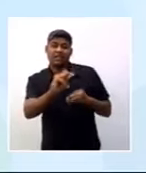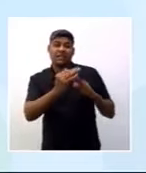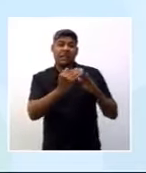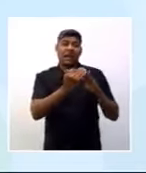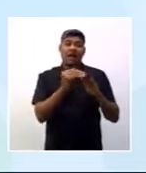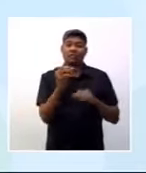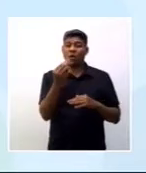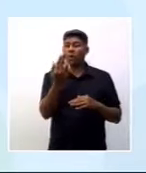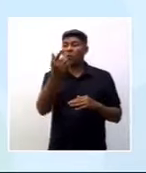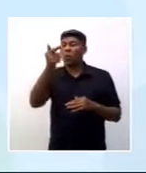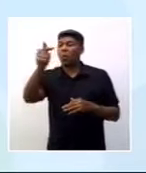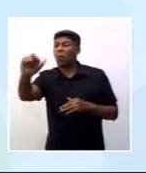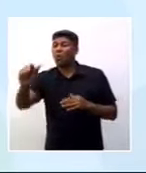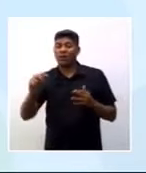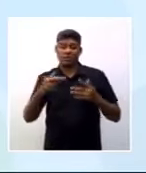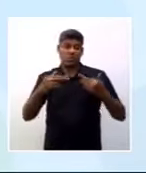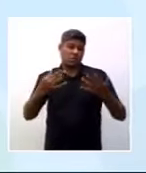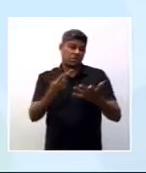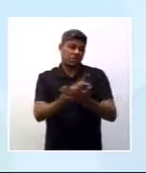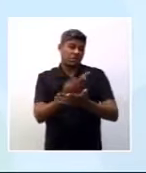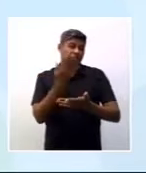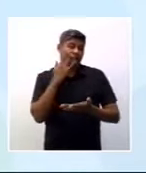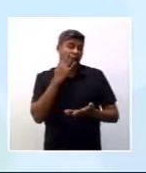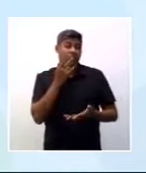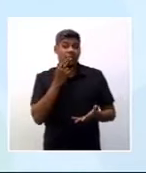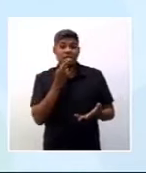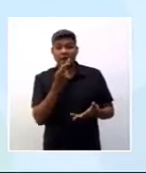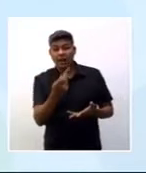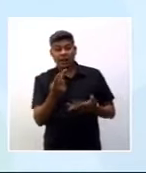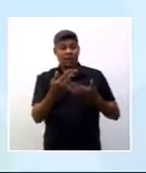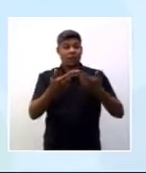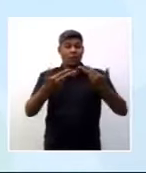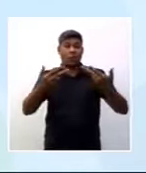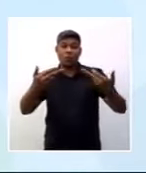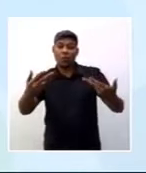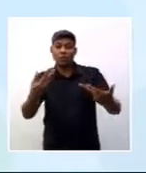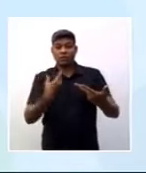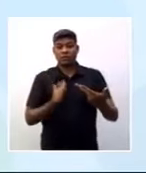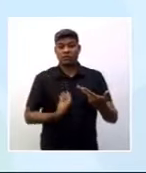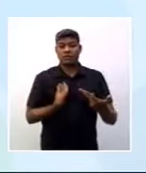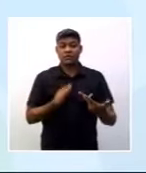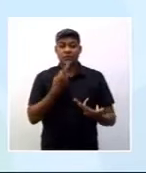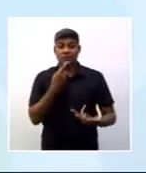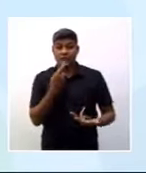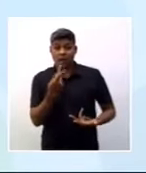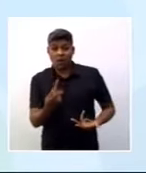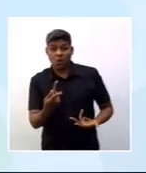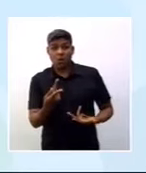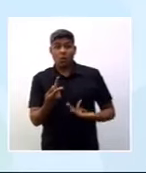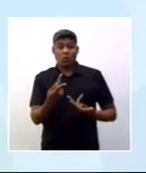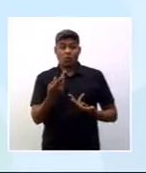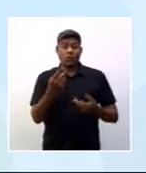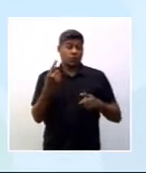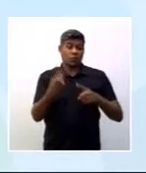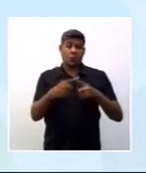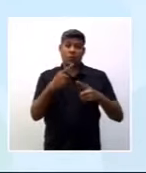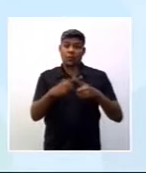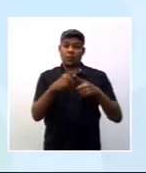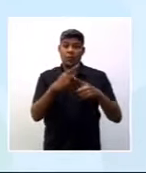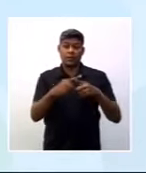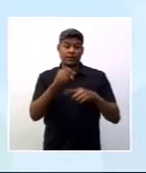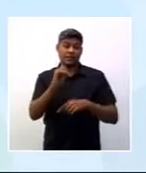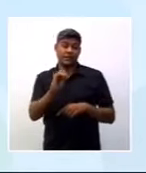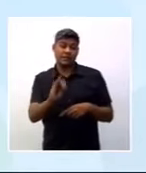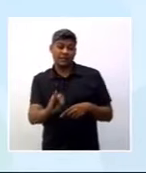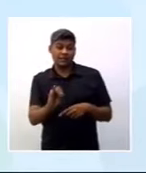ou outros tipo de consequência não precisa falar o que foi justamente o que foi falado por quê né